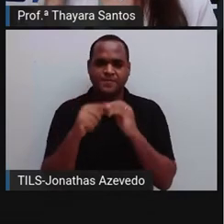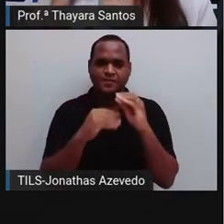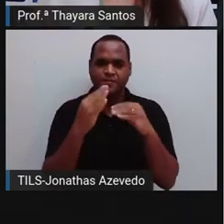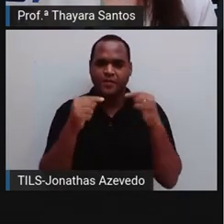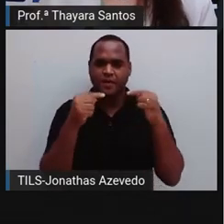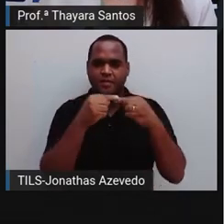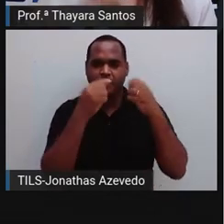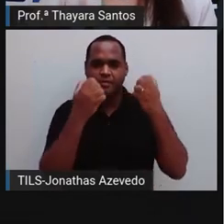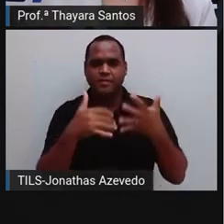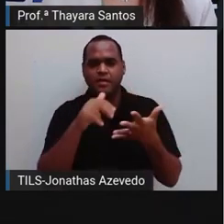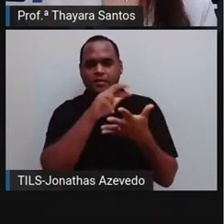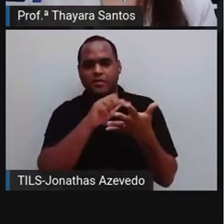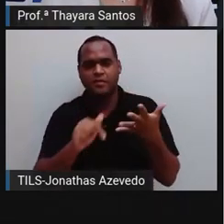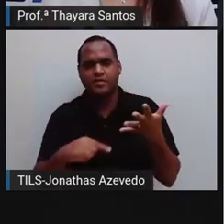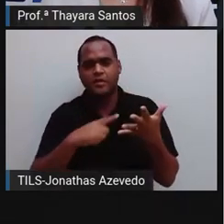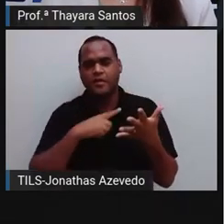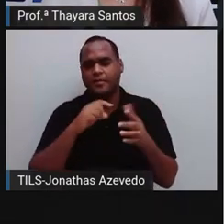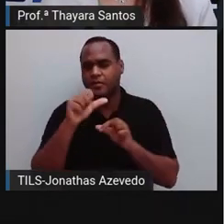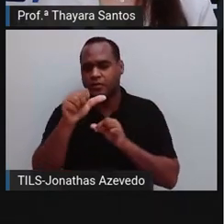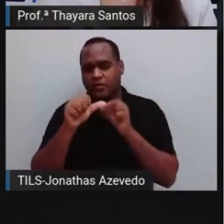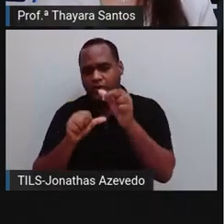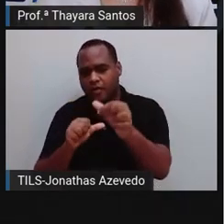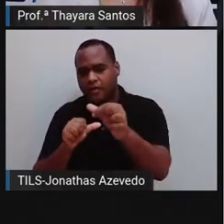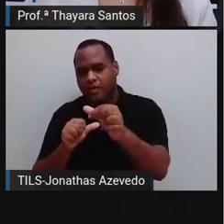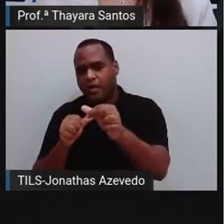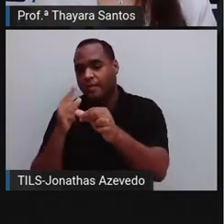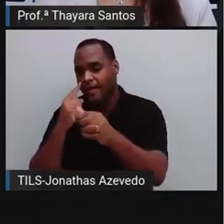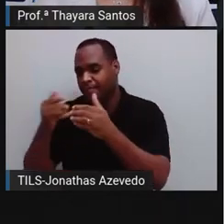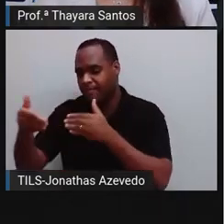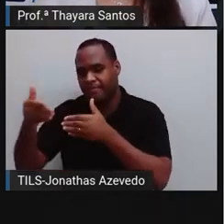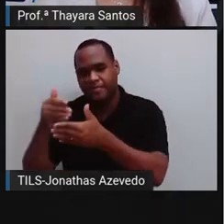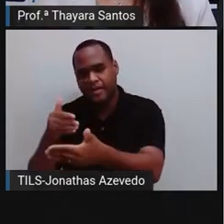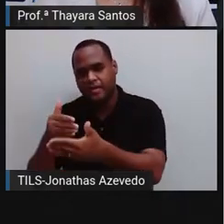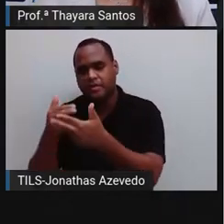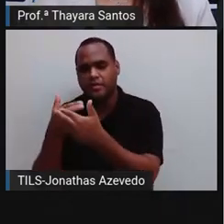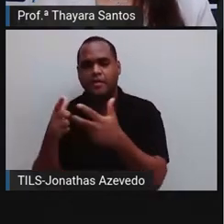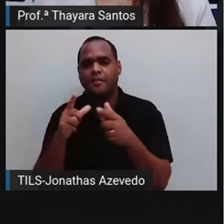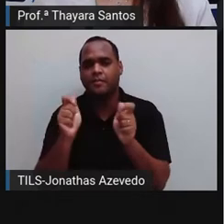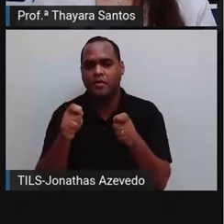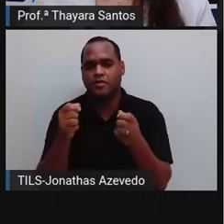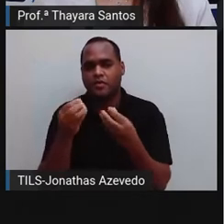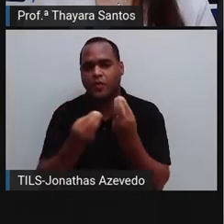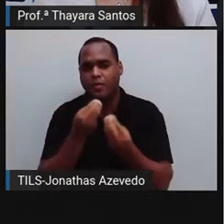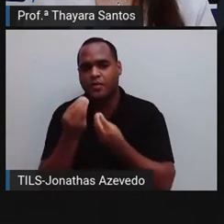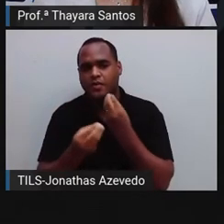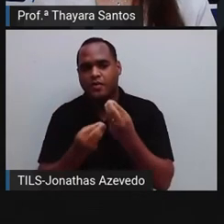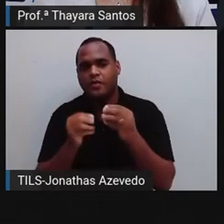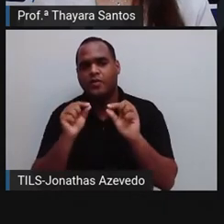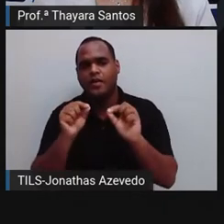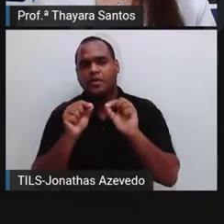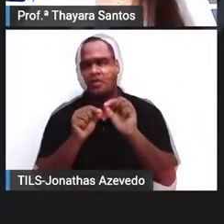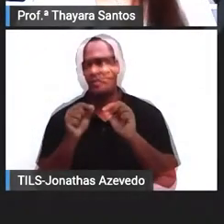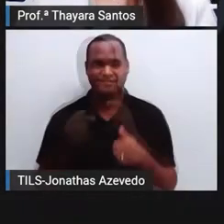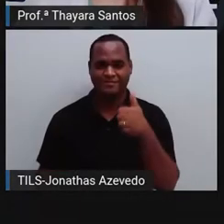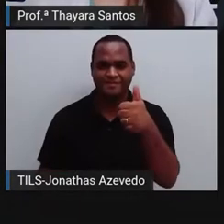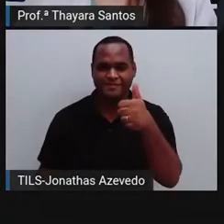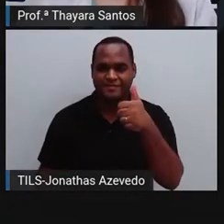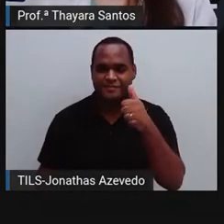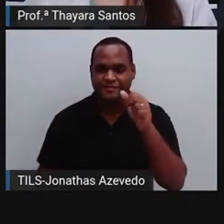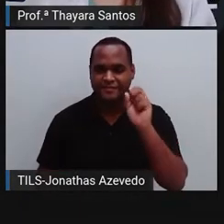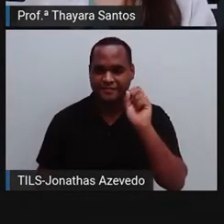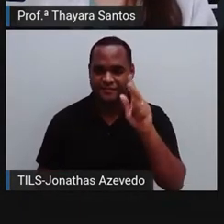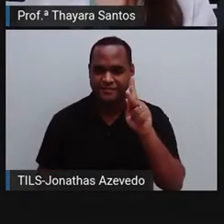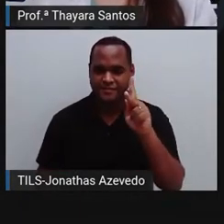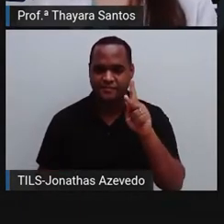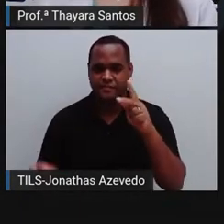encaminhados para uma plataforma que faz essa conversão. Eu vou abrir aqui para vocês verem como é que isso acontece.